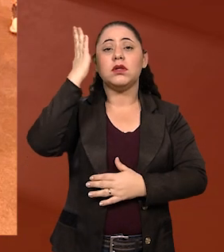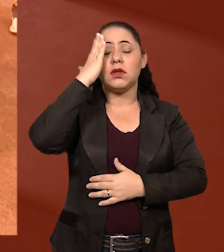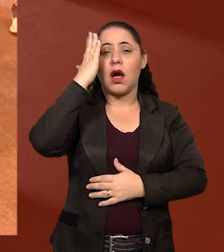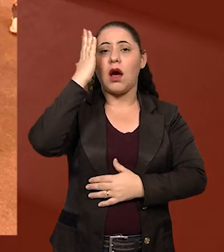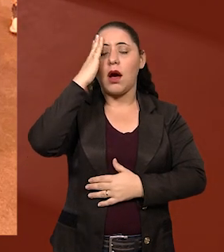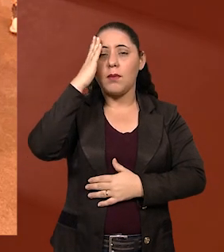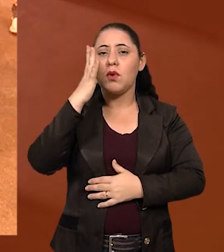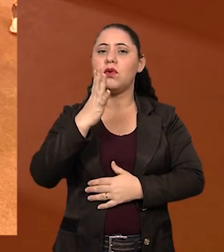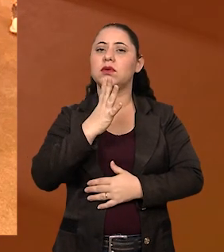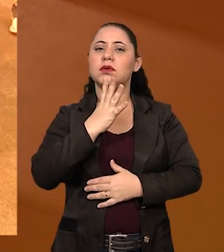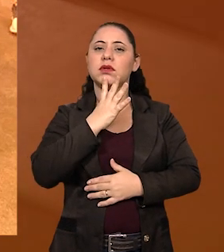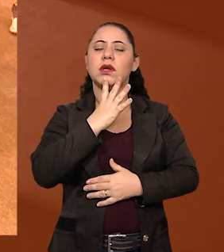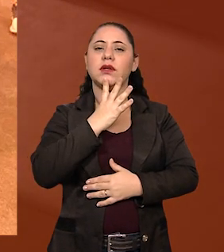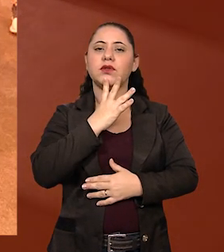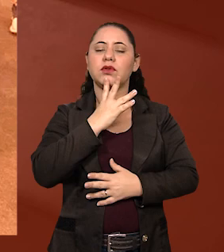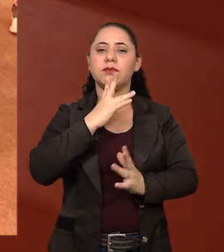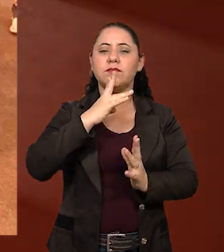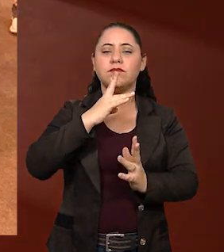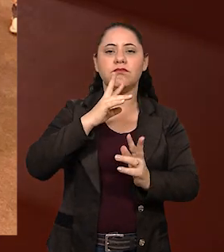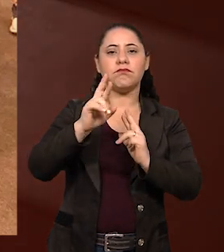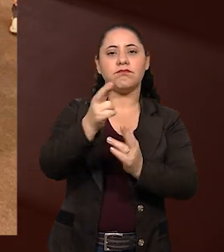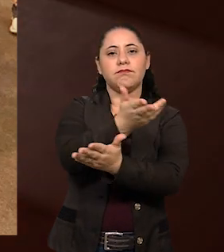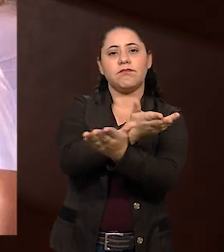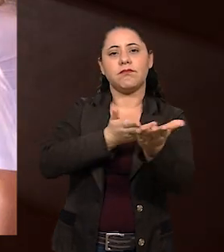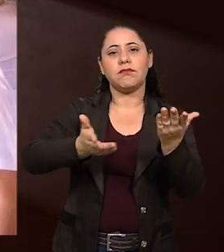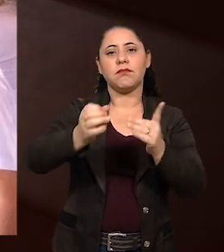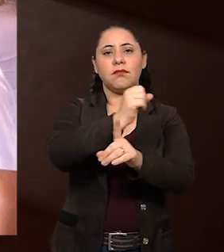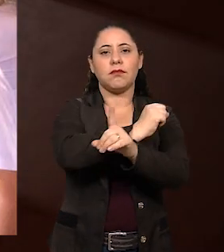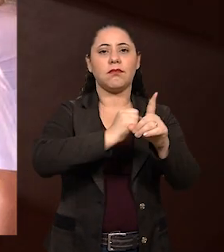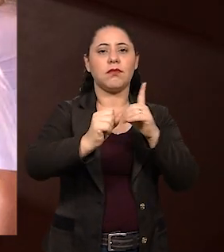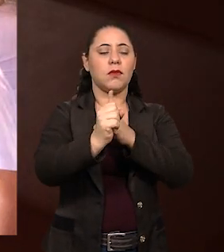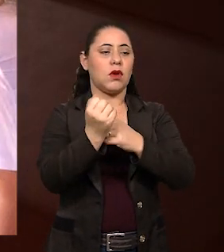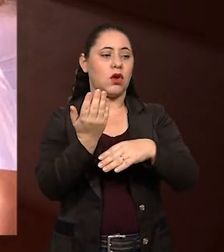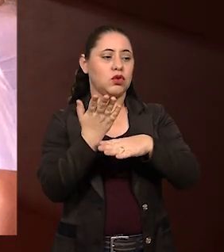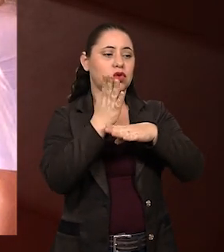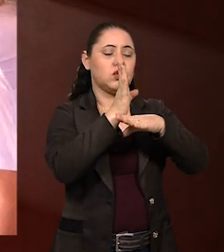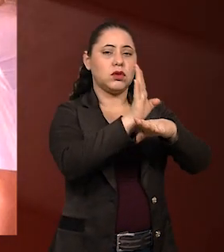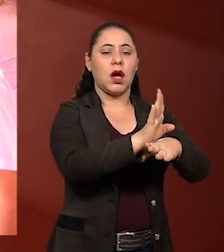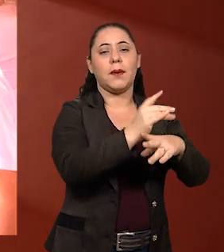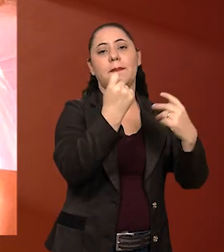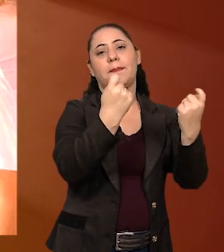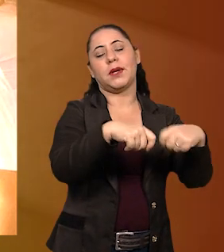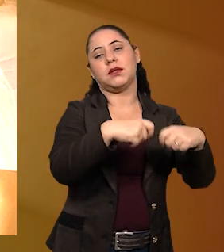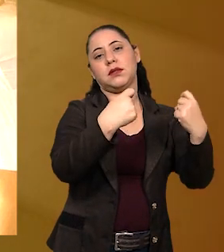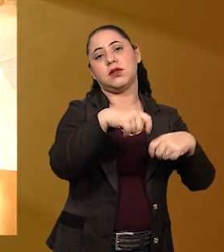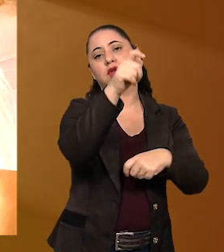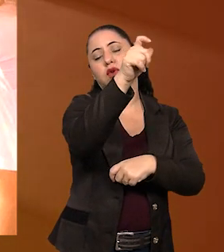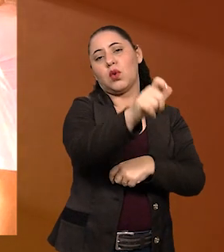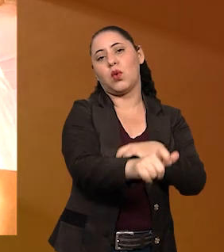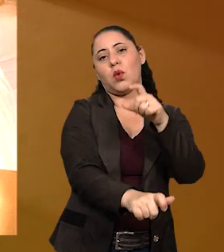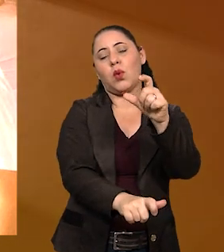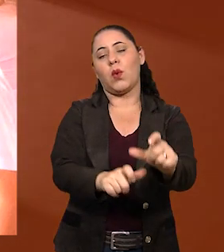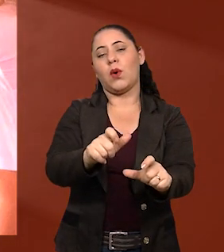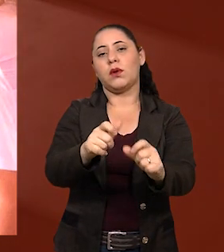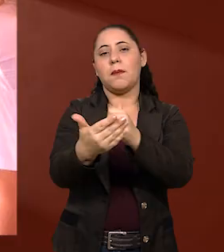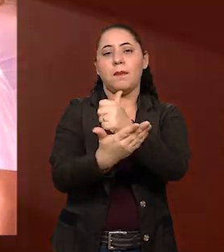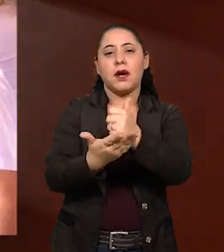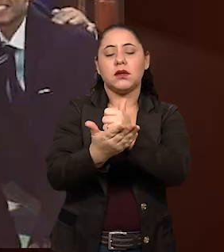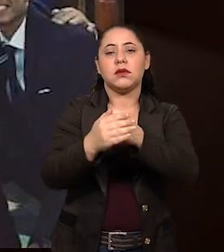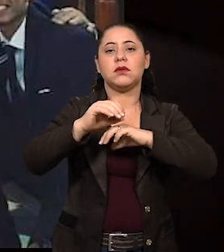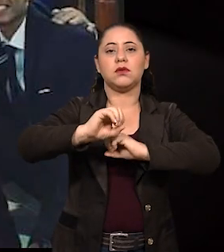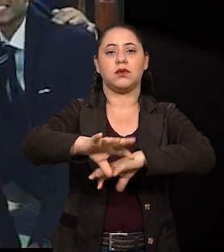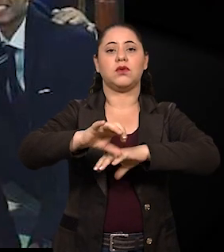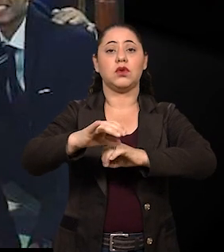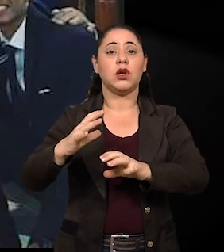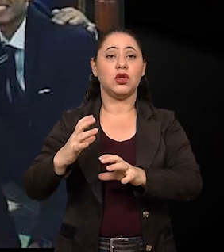leis, que convive em harmonia com a sociedade e que saiba auxiliar o próximo em suas necessidades básicas e